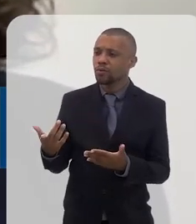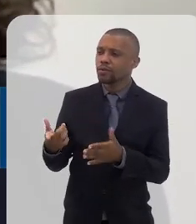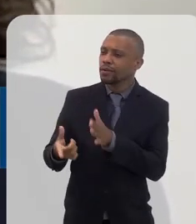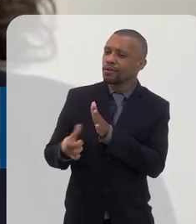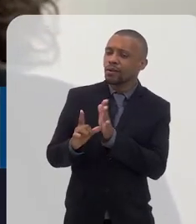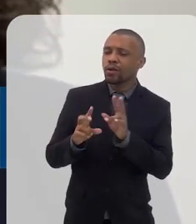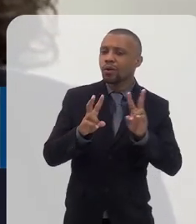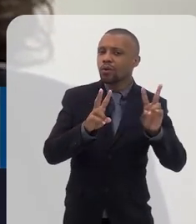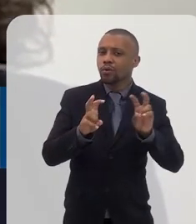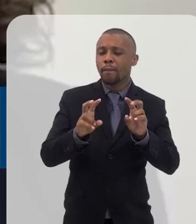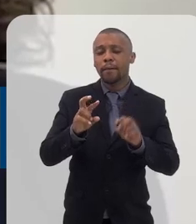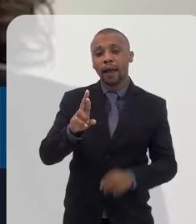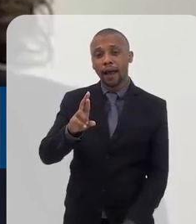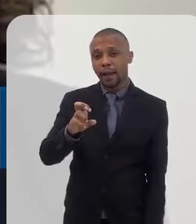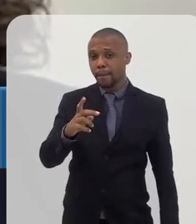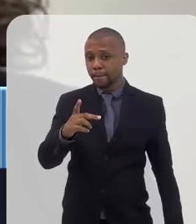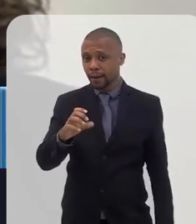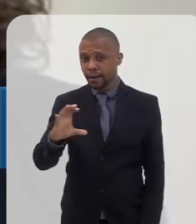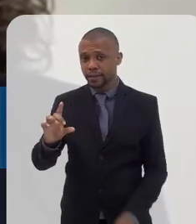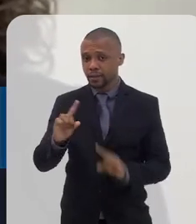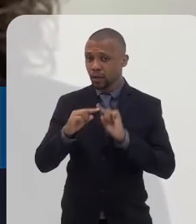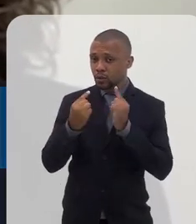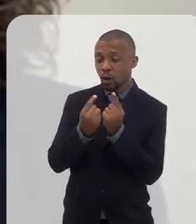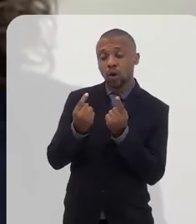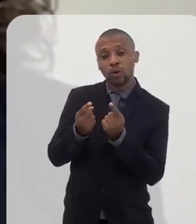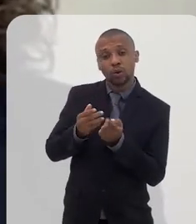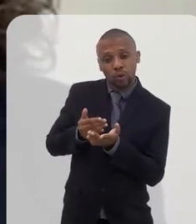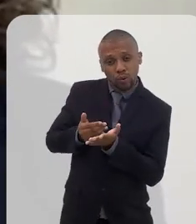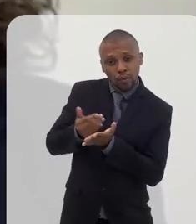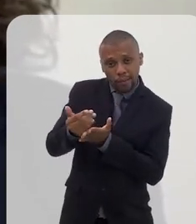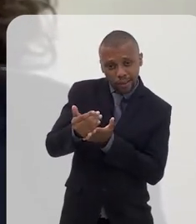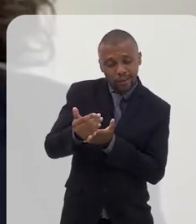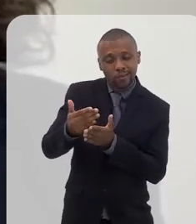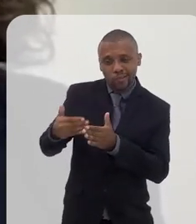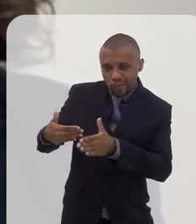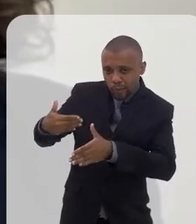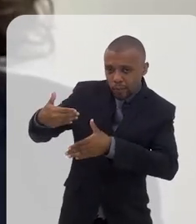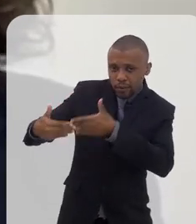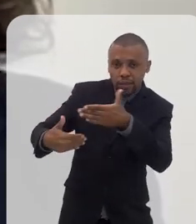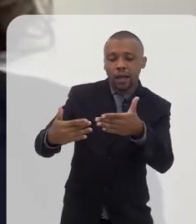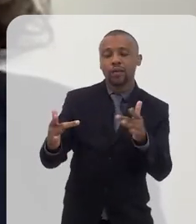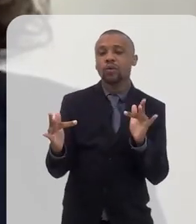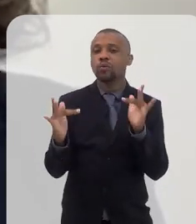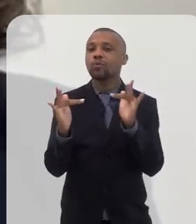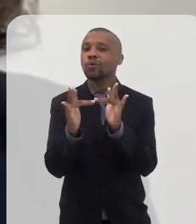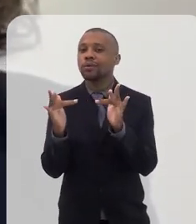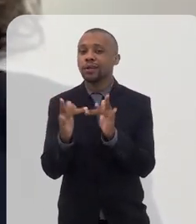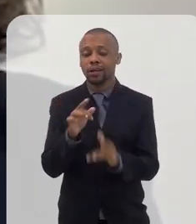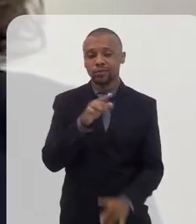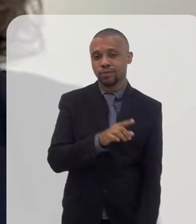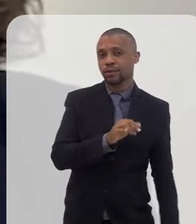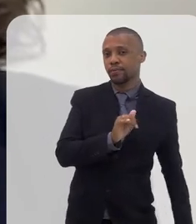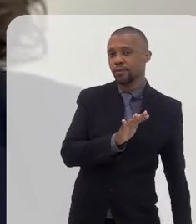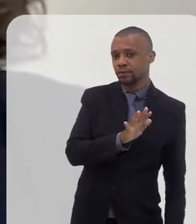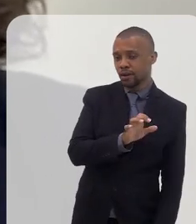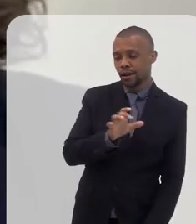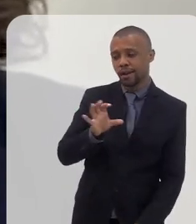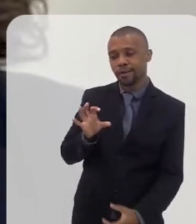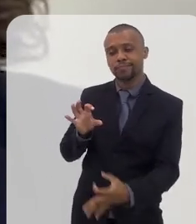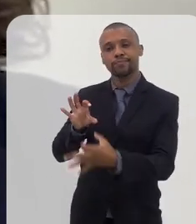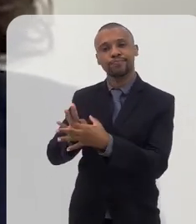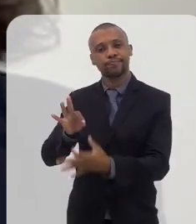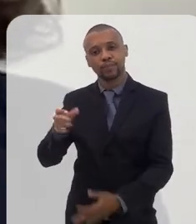falava das REPACs, que são essas reuniões que acontecem sempre no início do processo, né, do contato do IBGE com o município, no meio